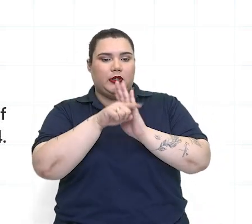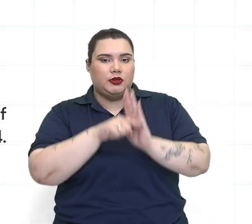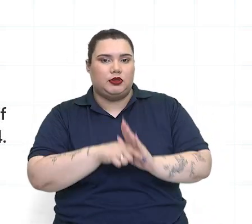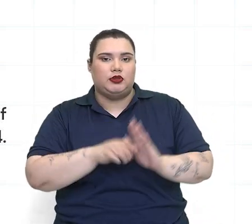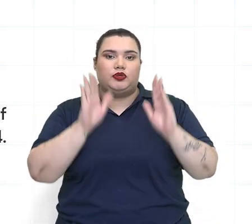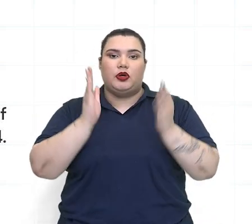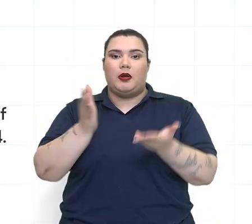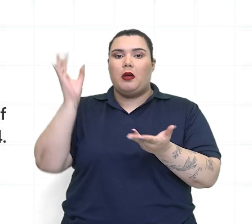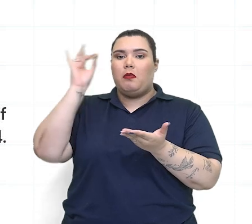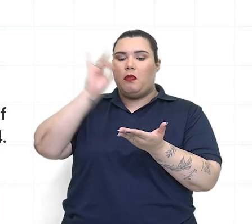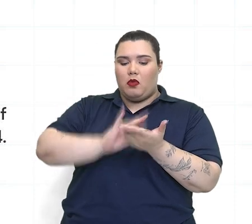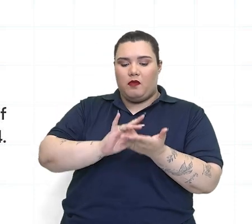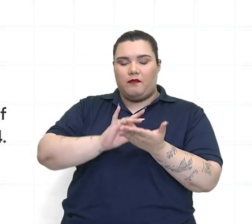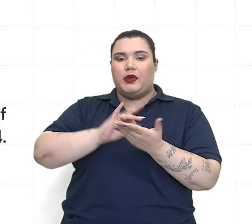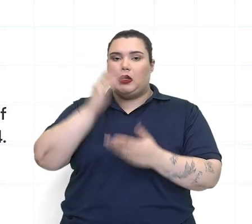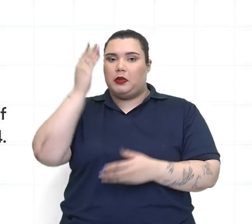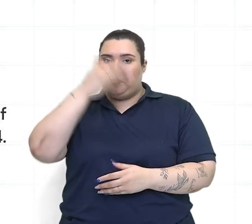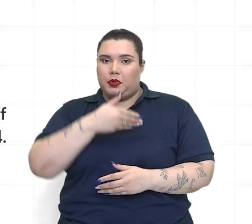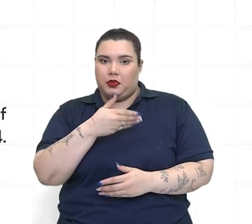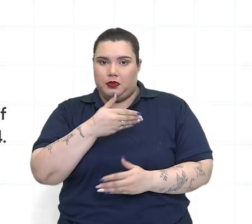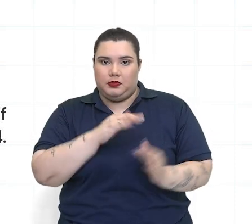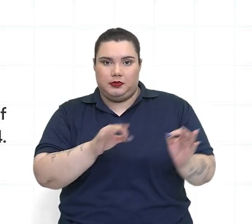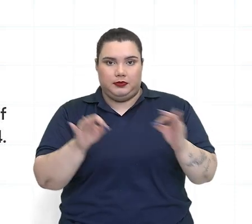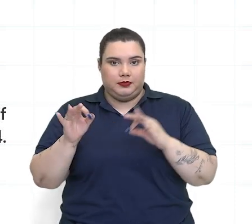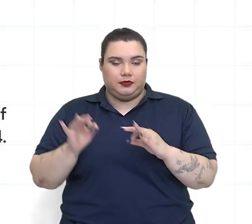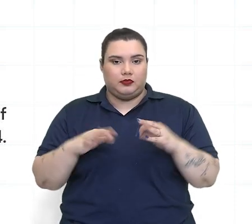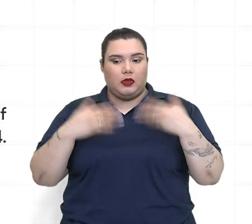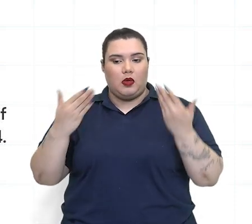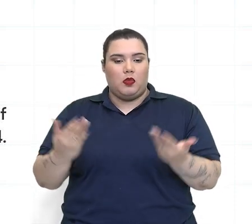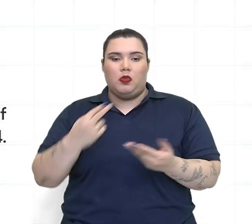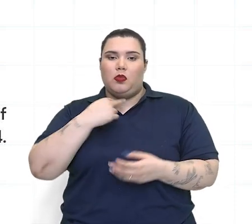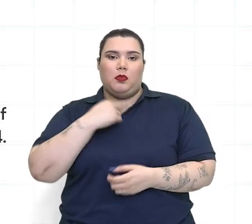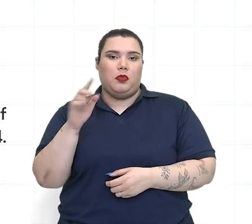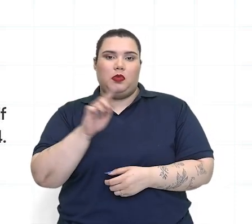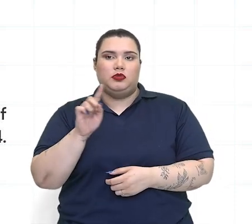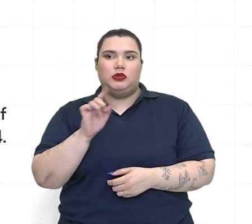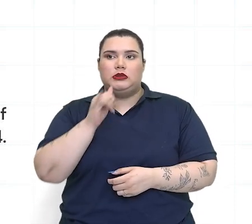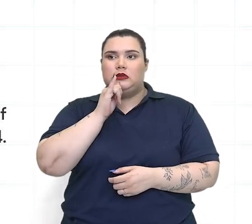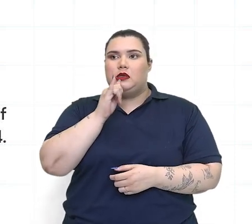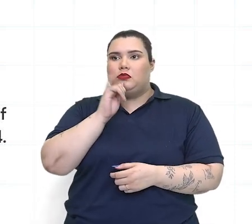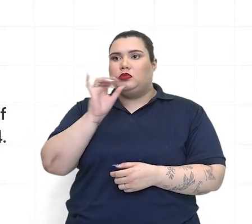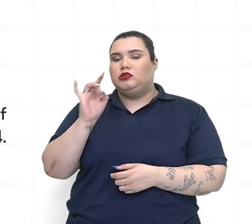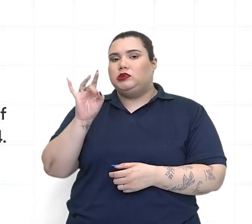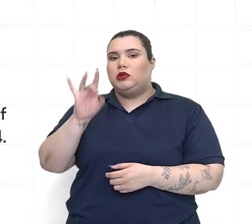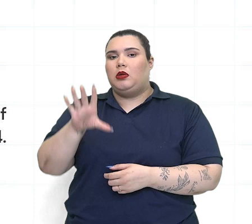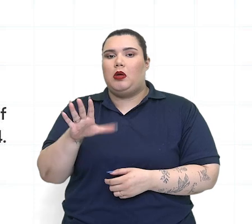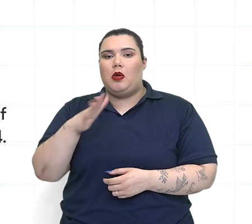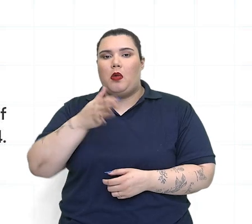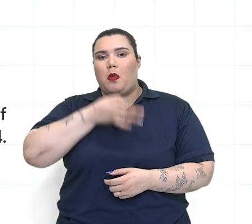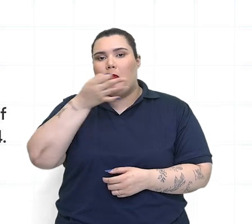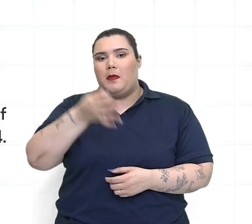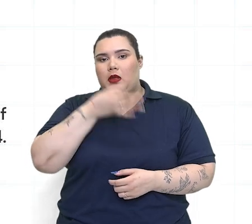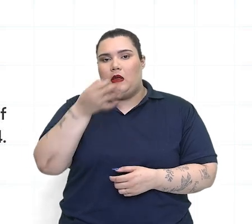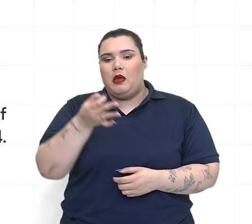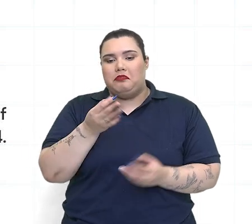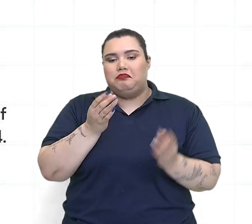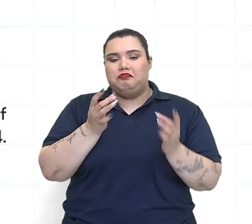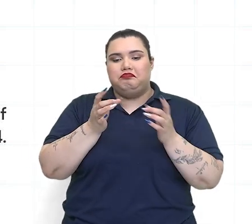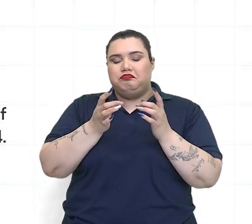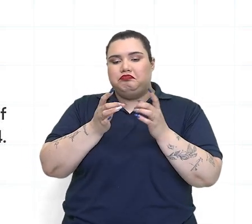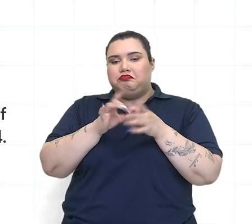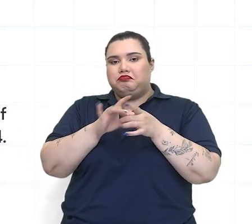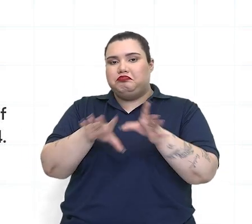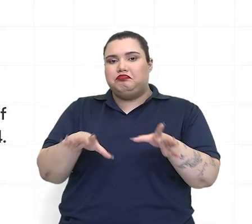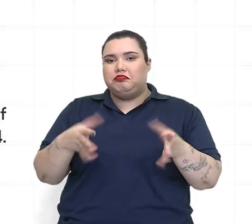já constatou que aquilo é verdade. Então, não posso simplesmente opinar e